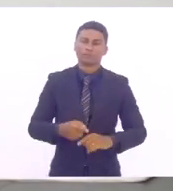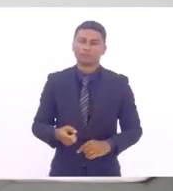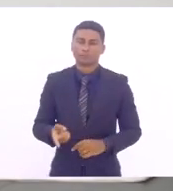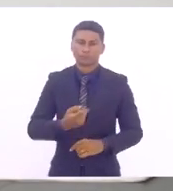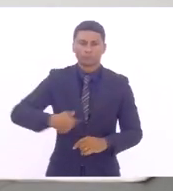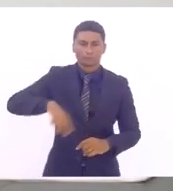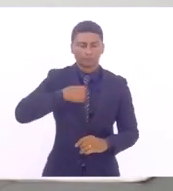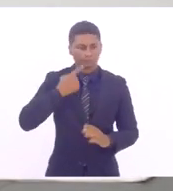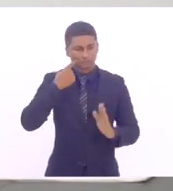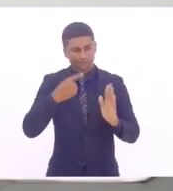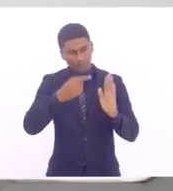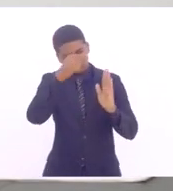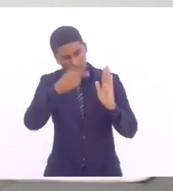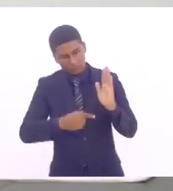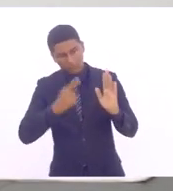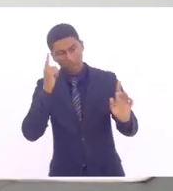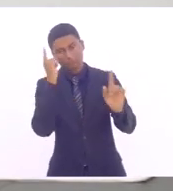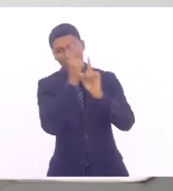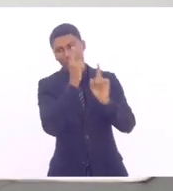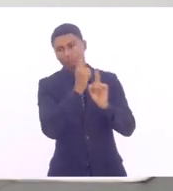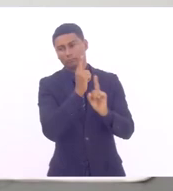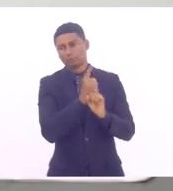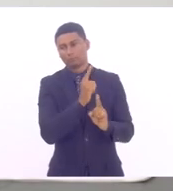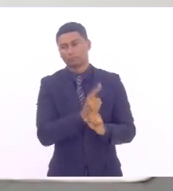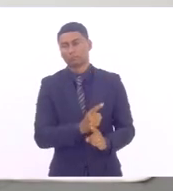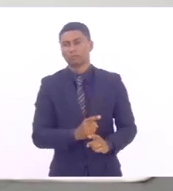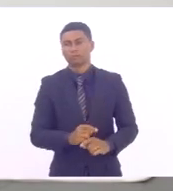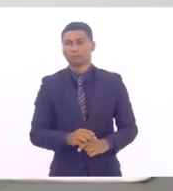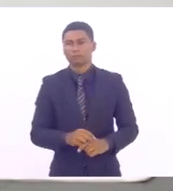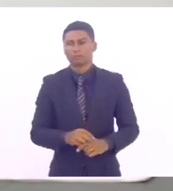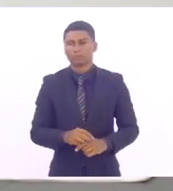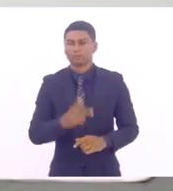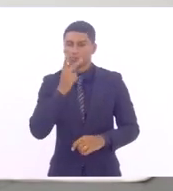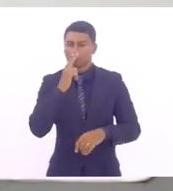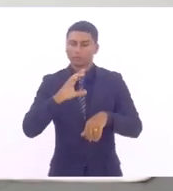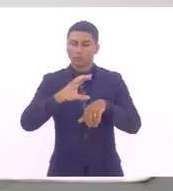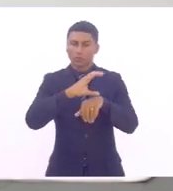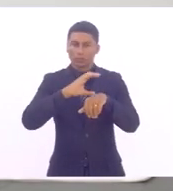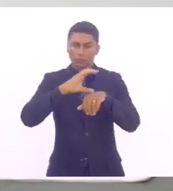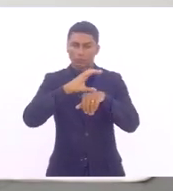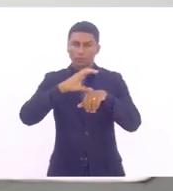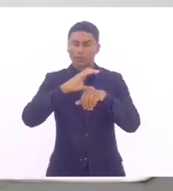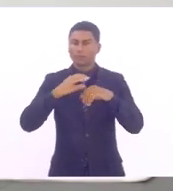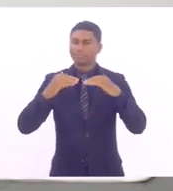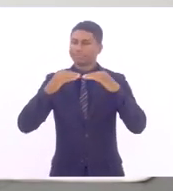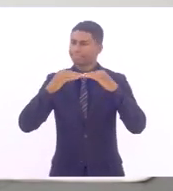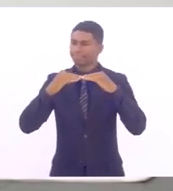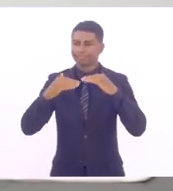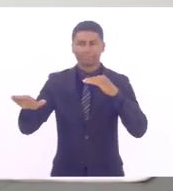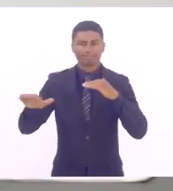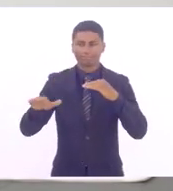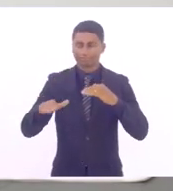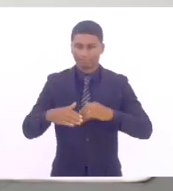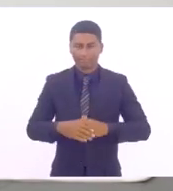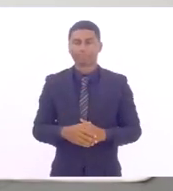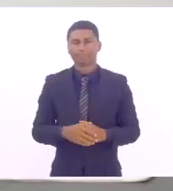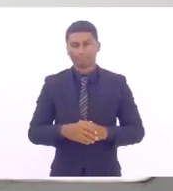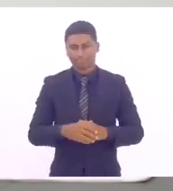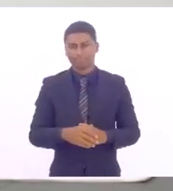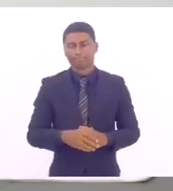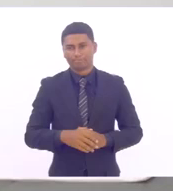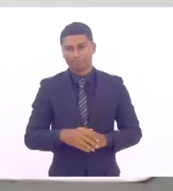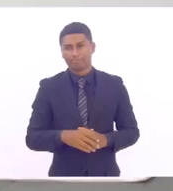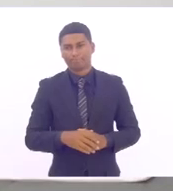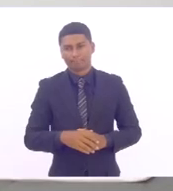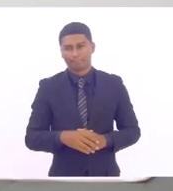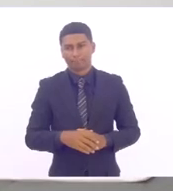já identificamos possível hipótese de inconstitucionalidade, né, que venha, de alguma maneira,